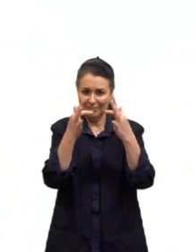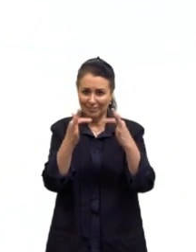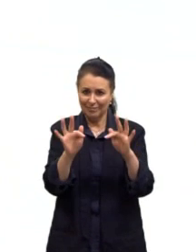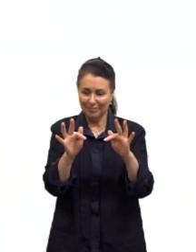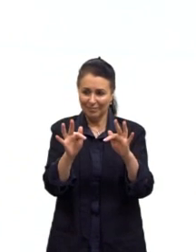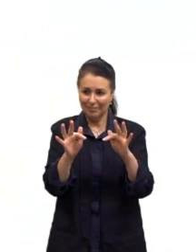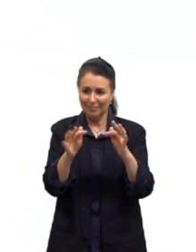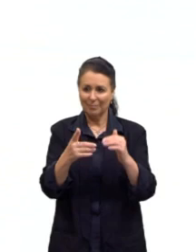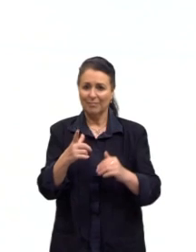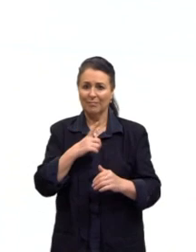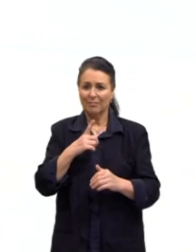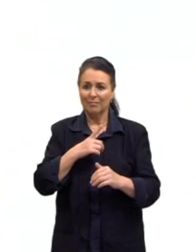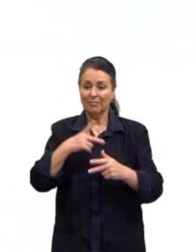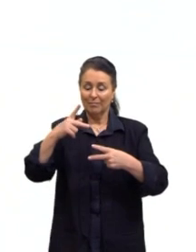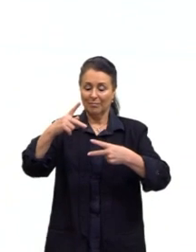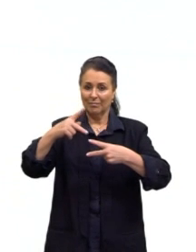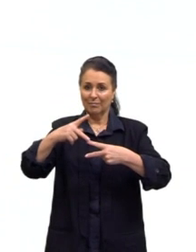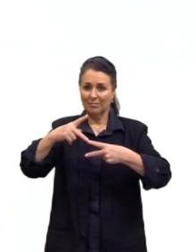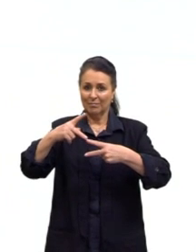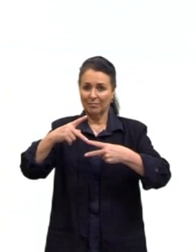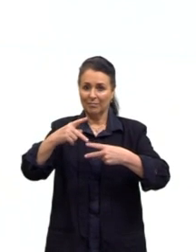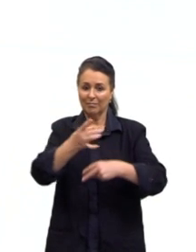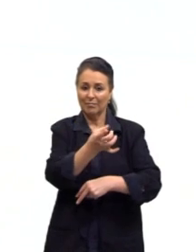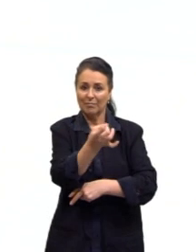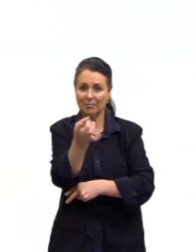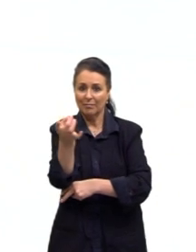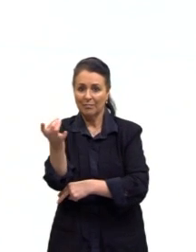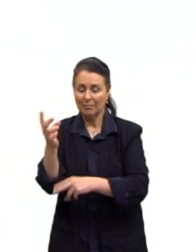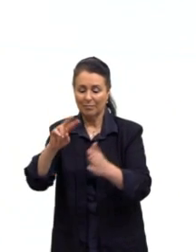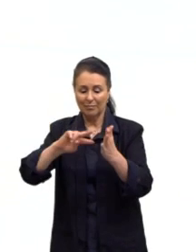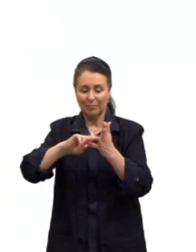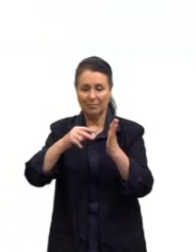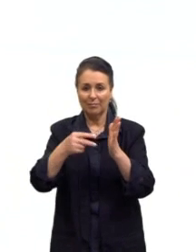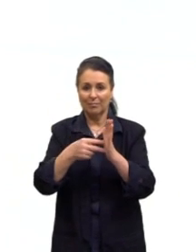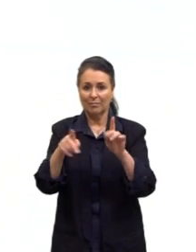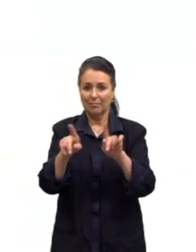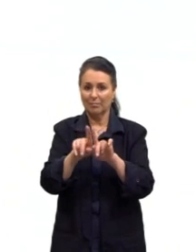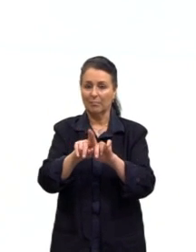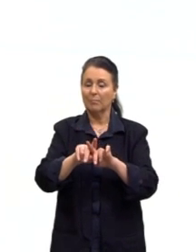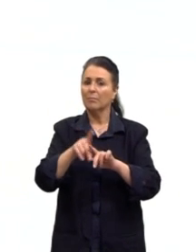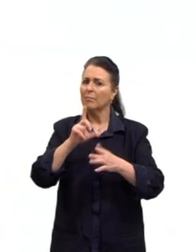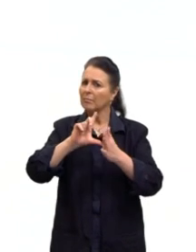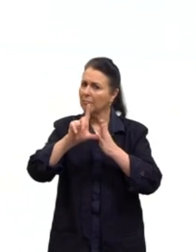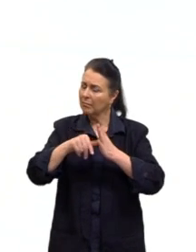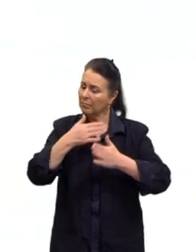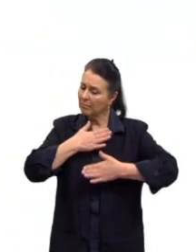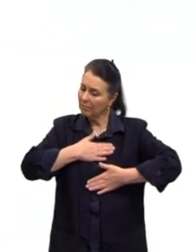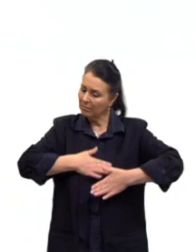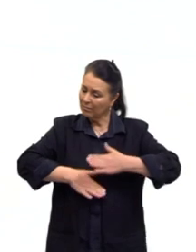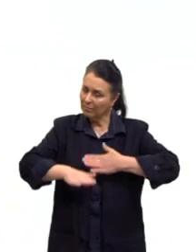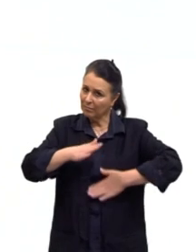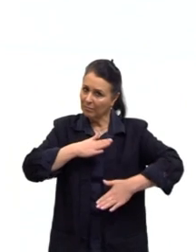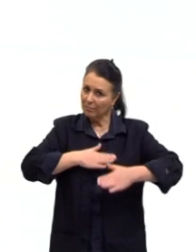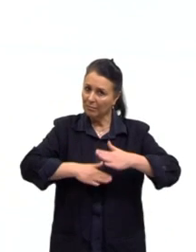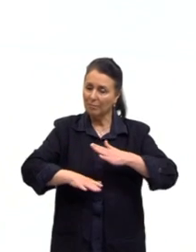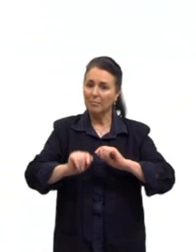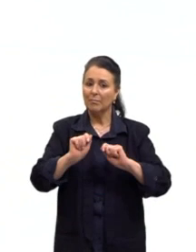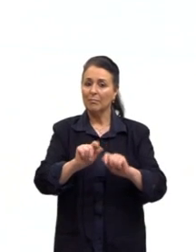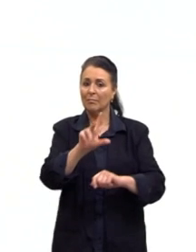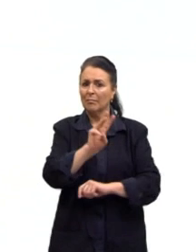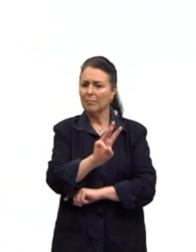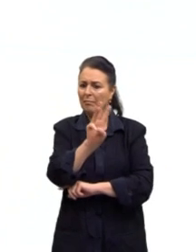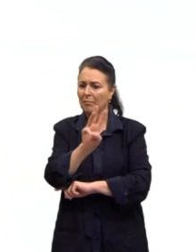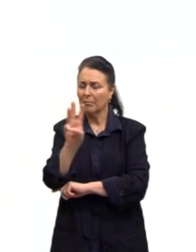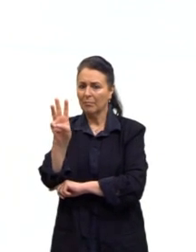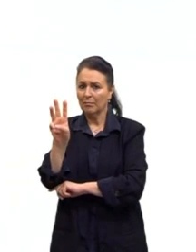aqui eu trago as preposições e cada um dos significados e depois com calma lá no nosso na plataforma vocês